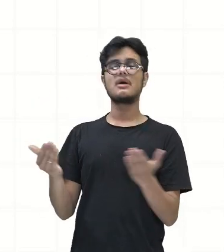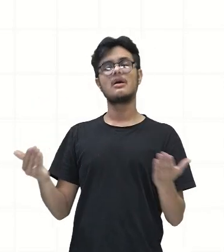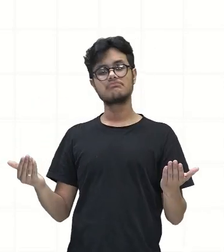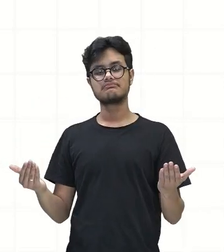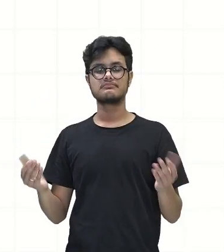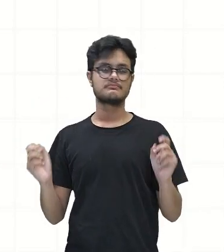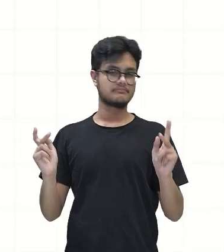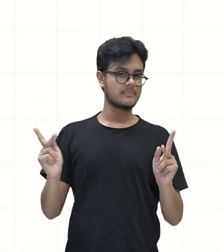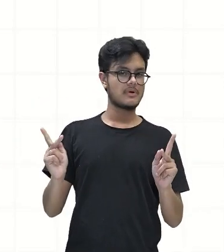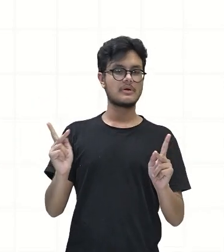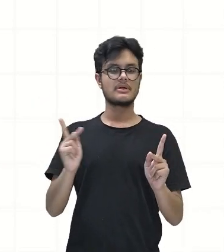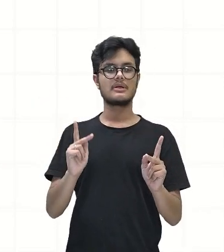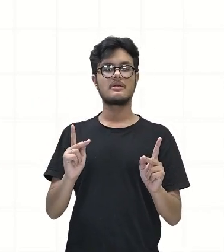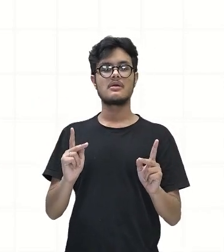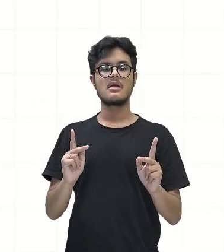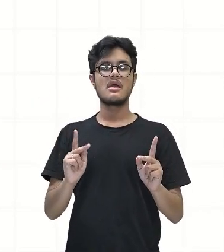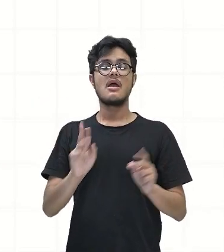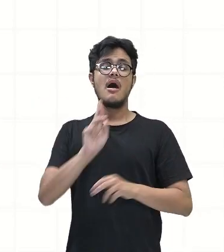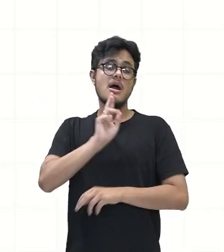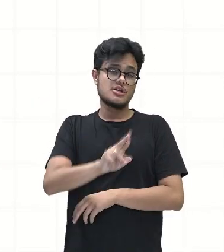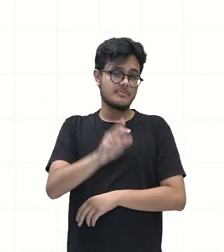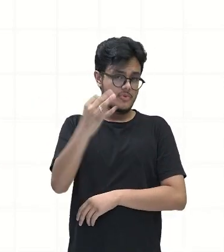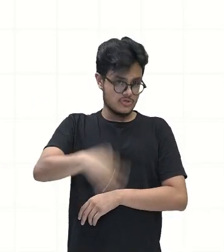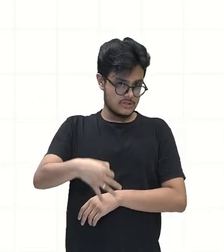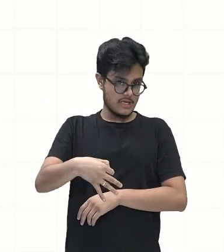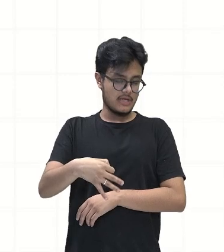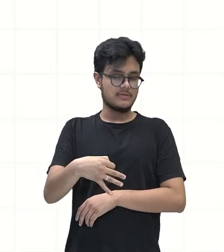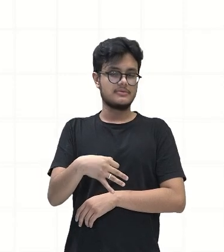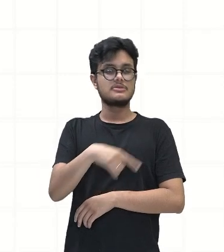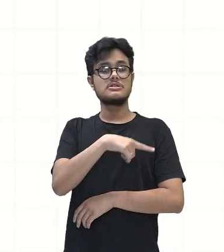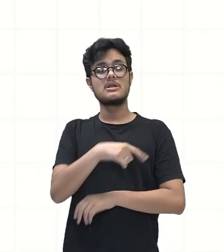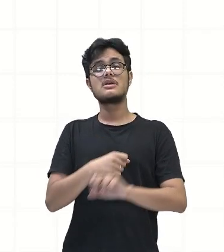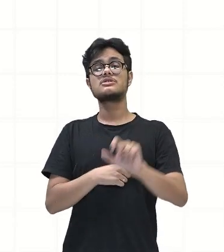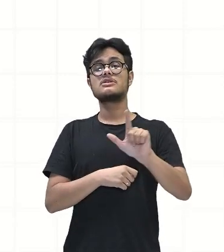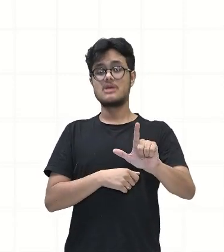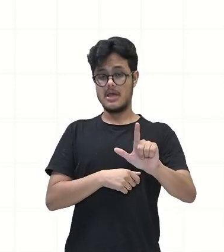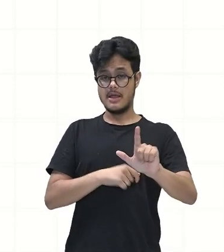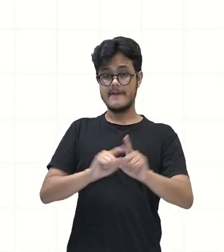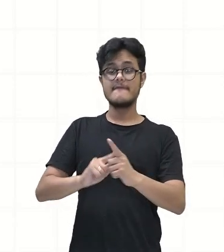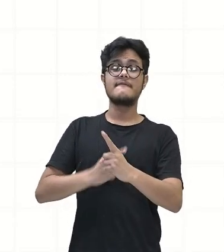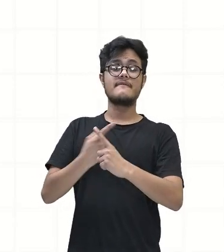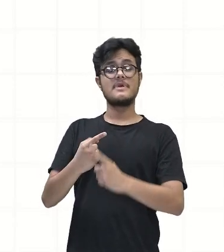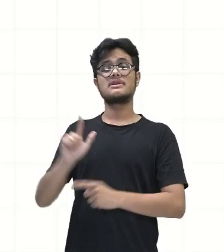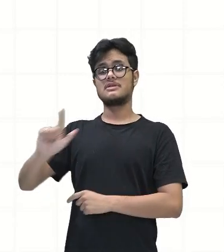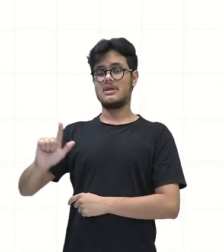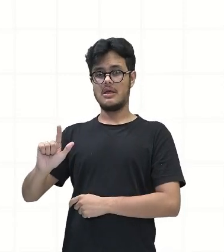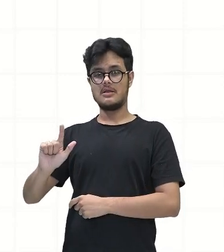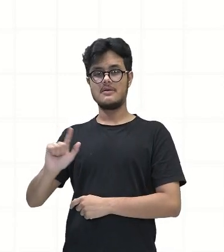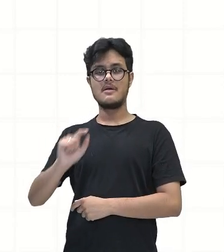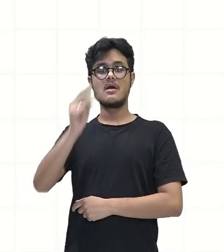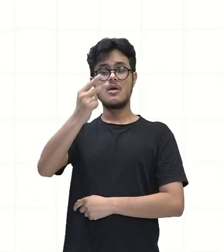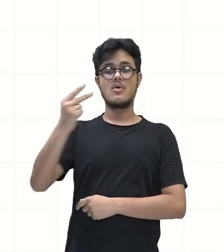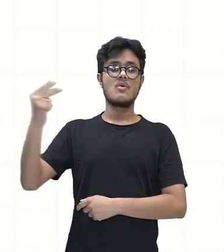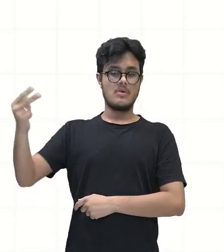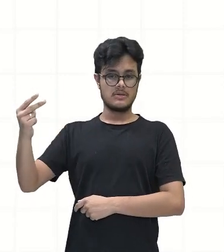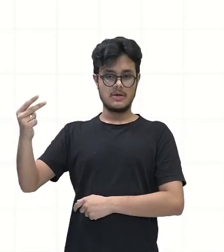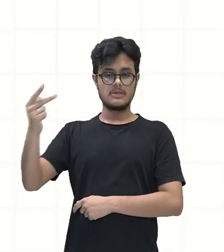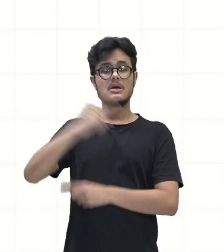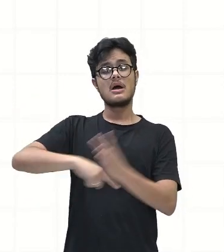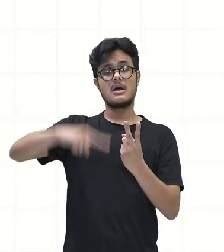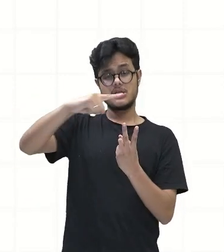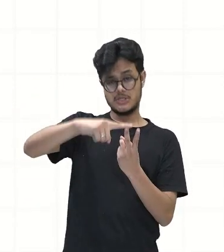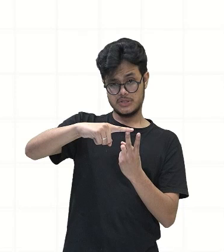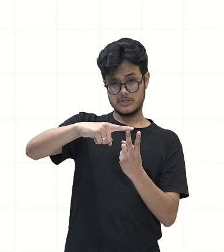vai ser igual ao produto, né? A multiplicação do lado do quadrado por raiz quadrada